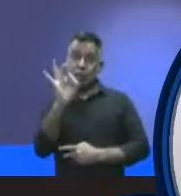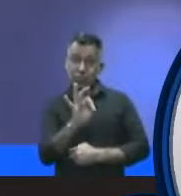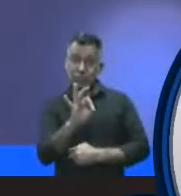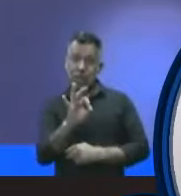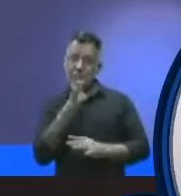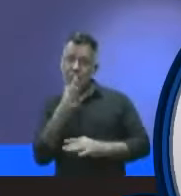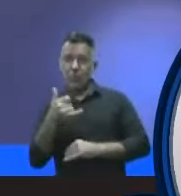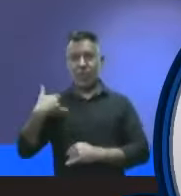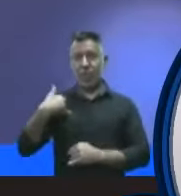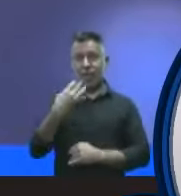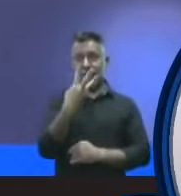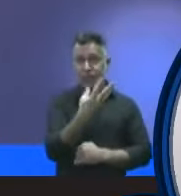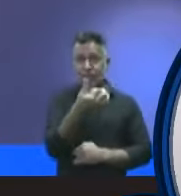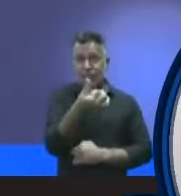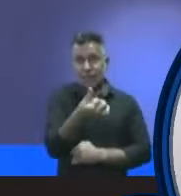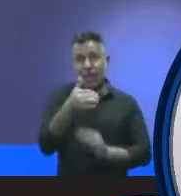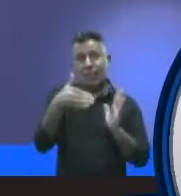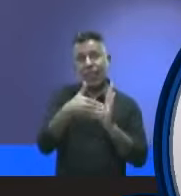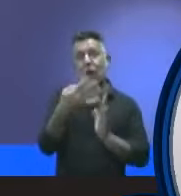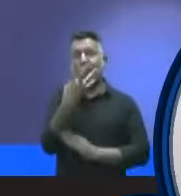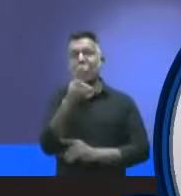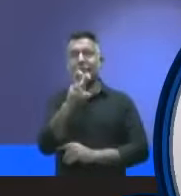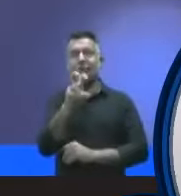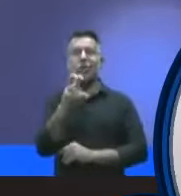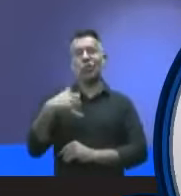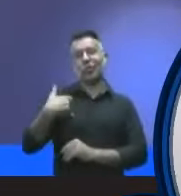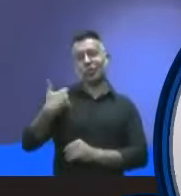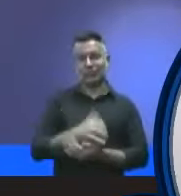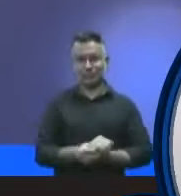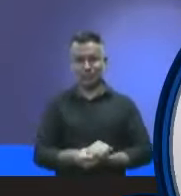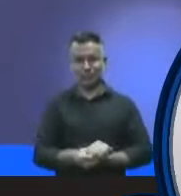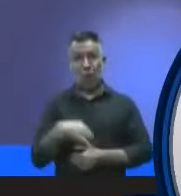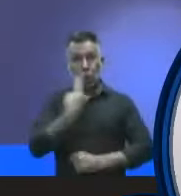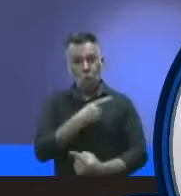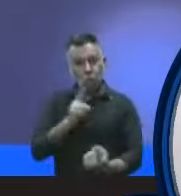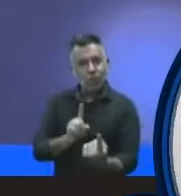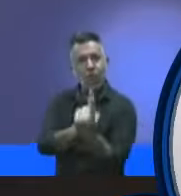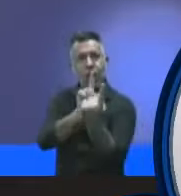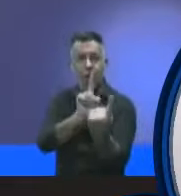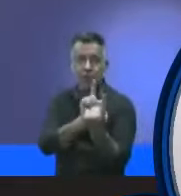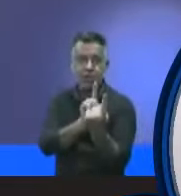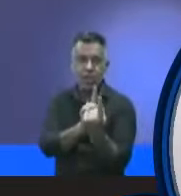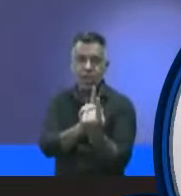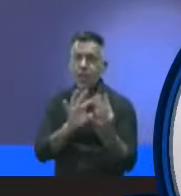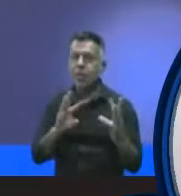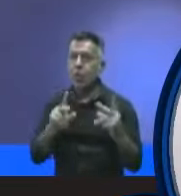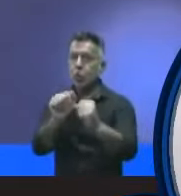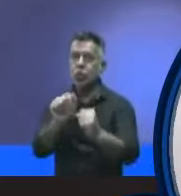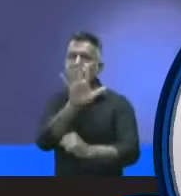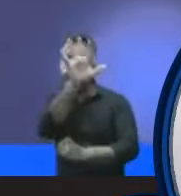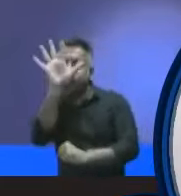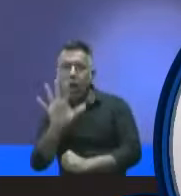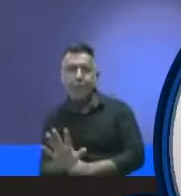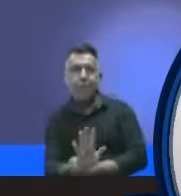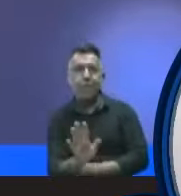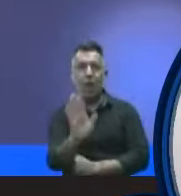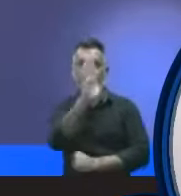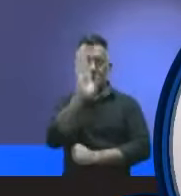entre 36 e 45 anos. Nossos clientes estão em todo o território